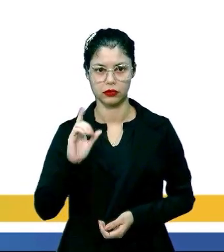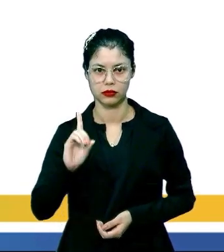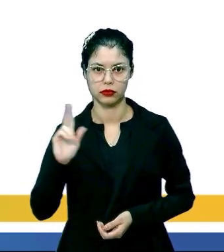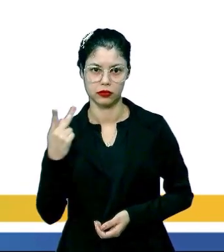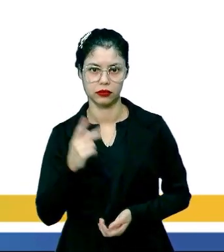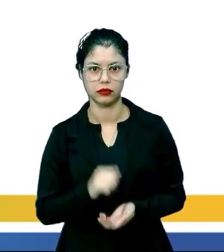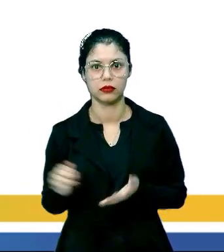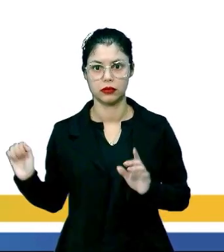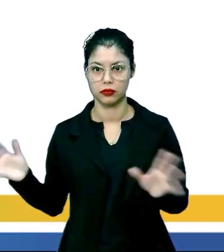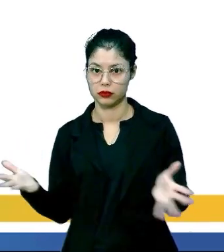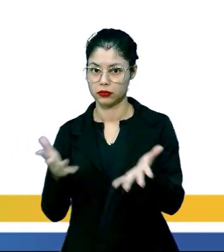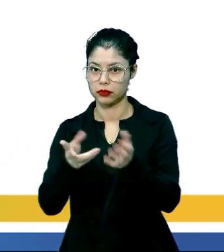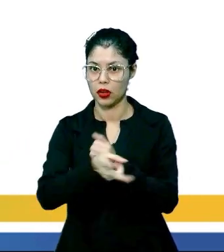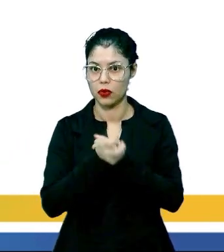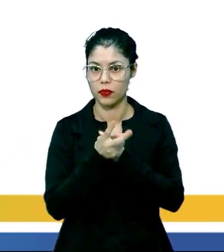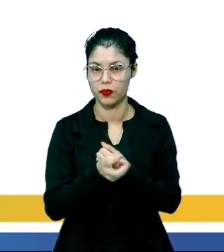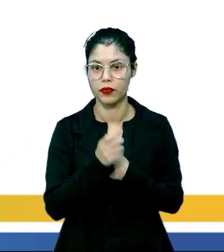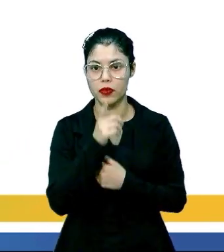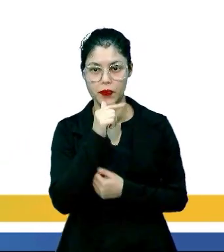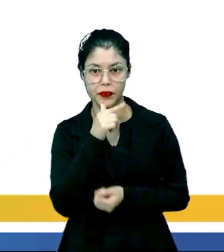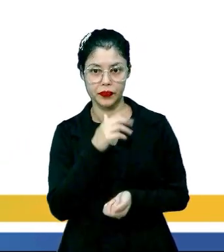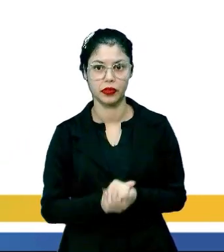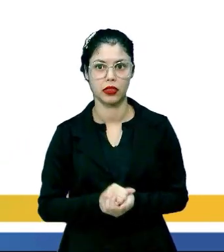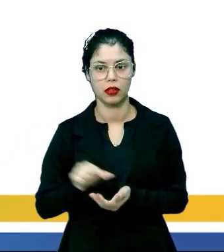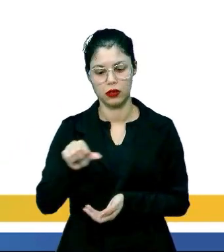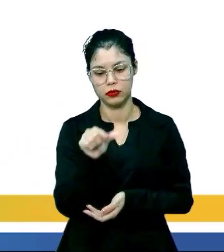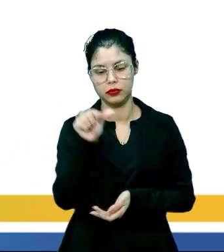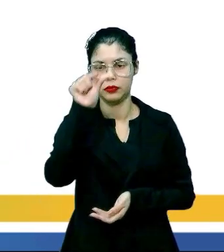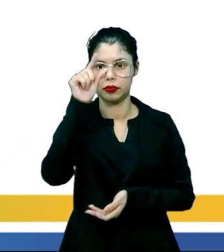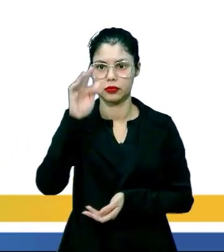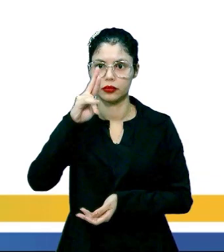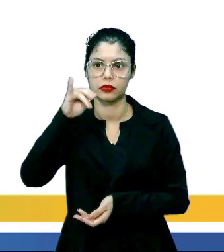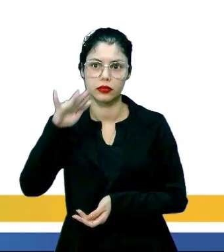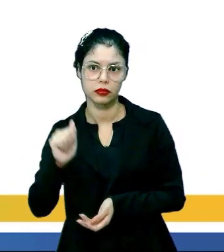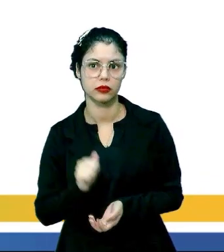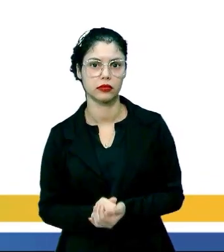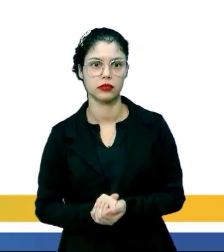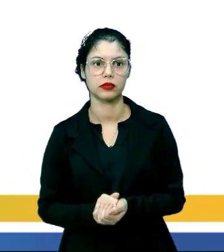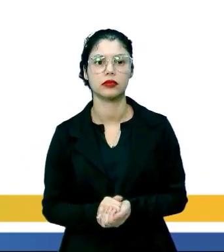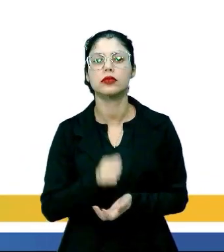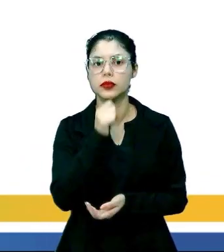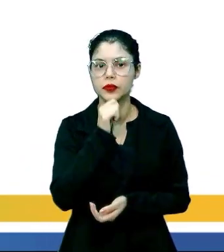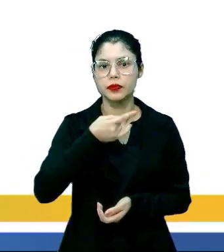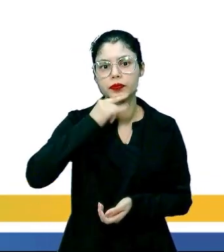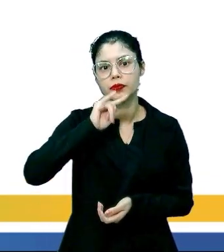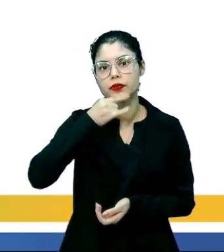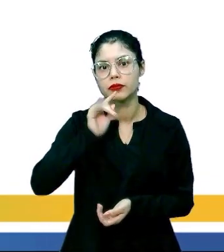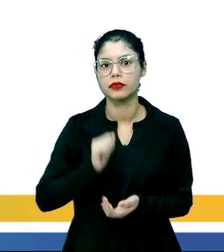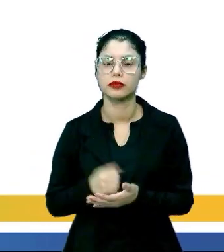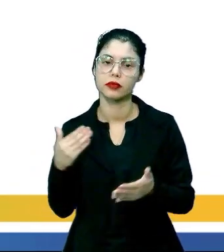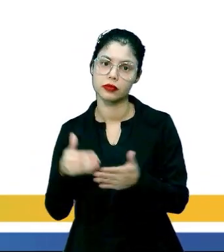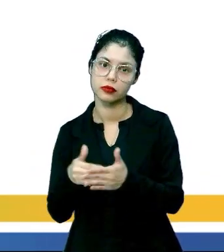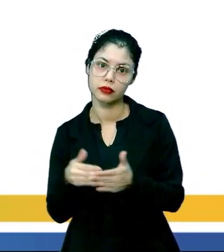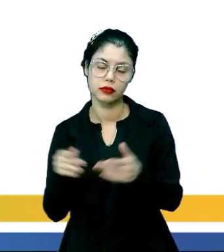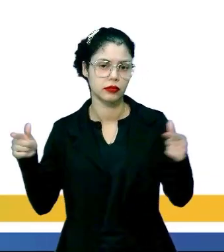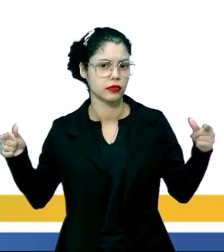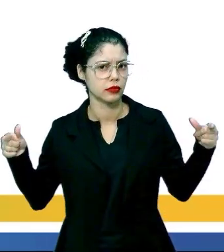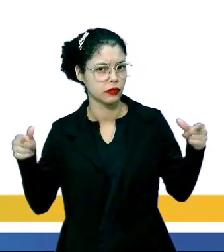ADH, estimula o quê? A reabsorção de água nos túbulos renais. A ingestão de bebida